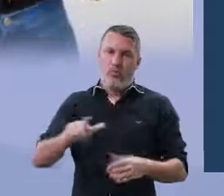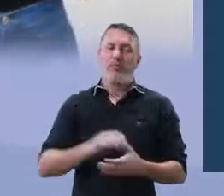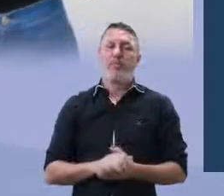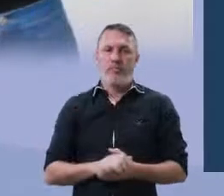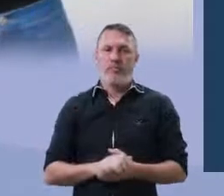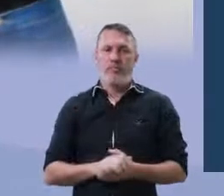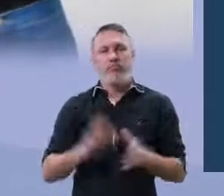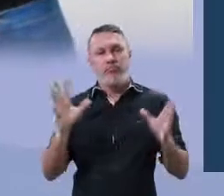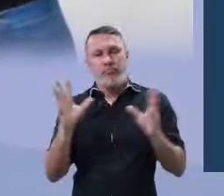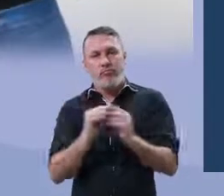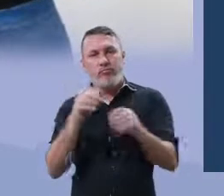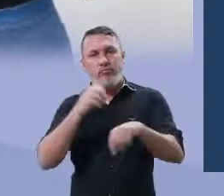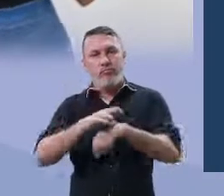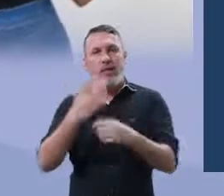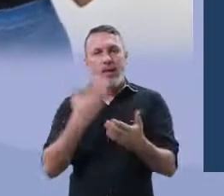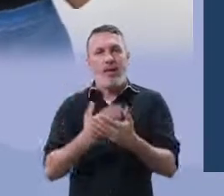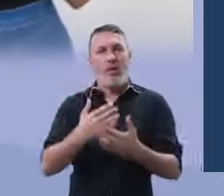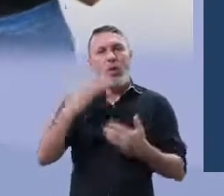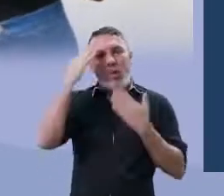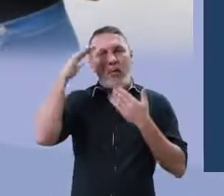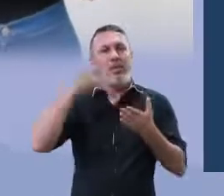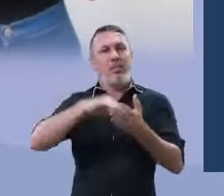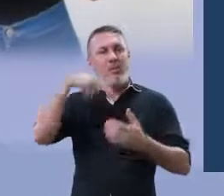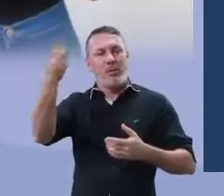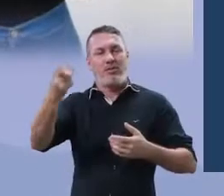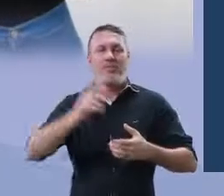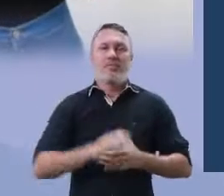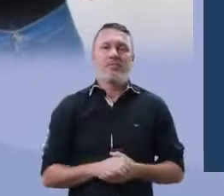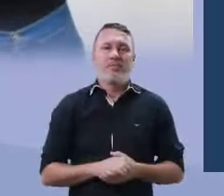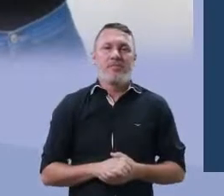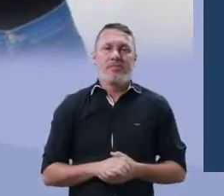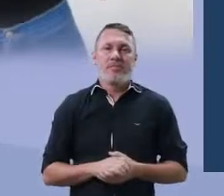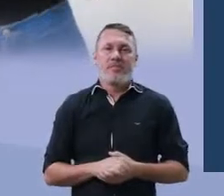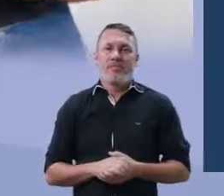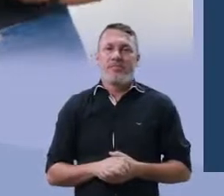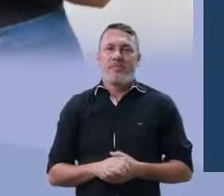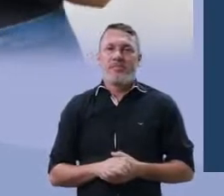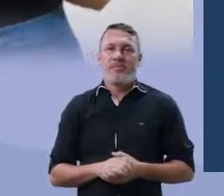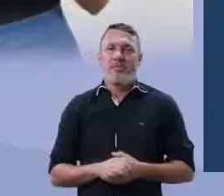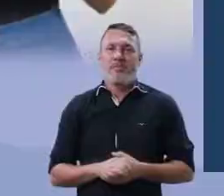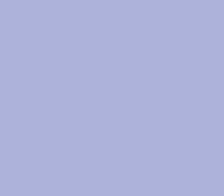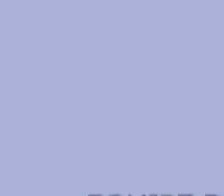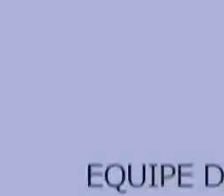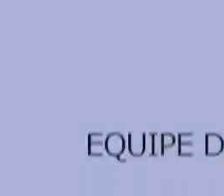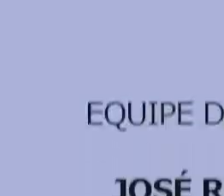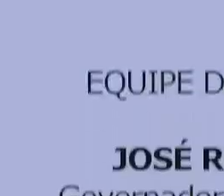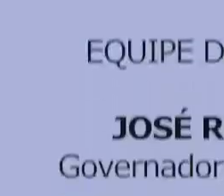está reutilizando. Galera, então é isso. Obrigada e até a próxima.